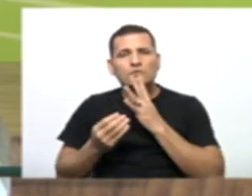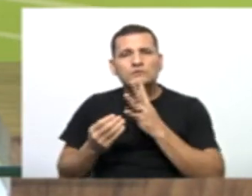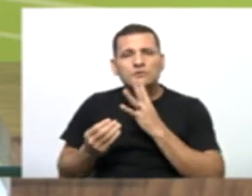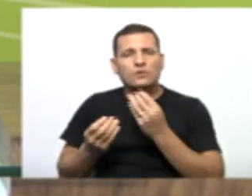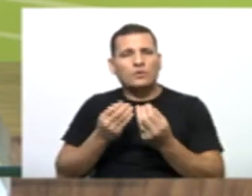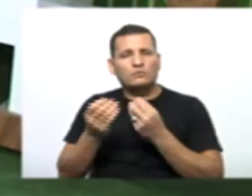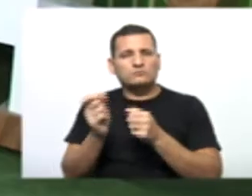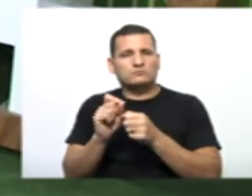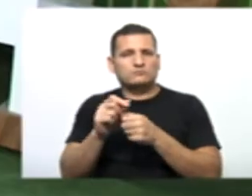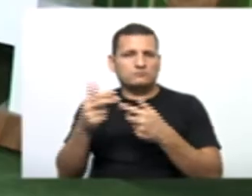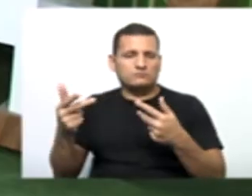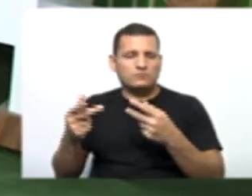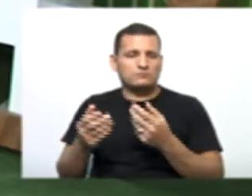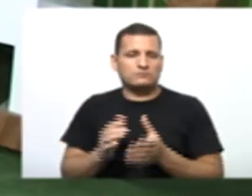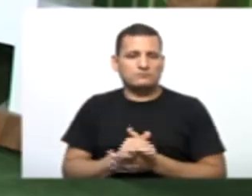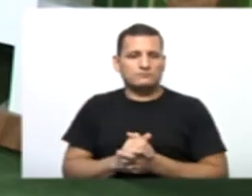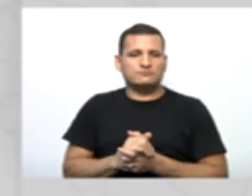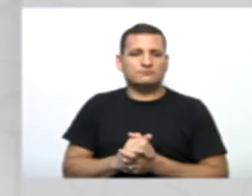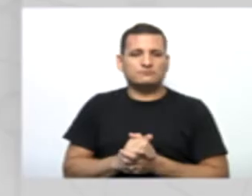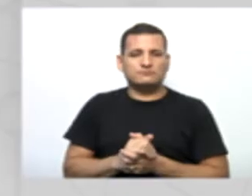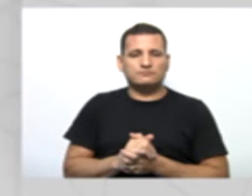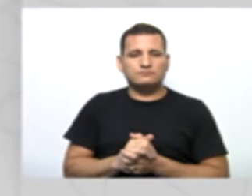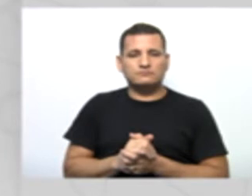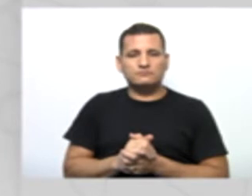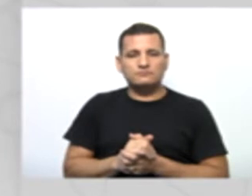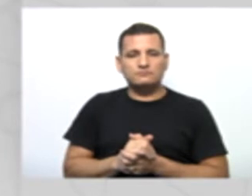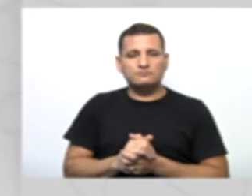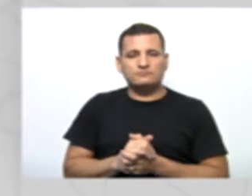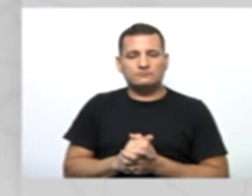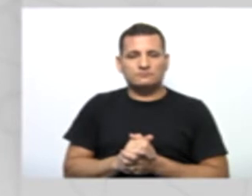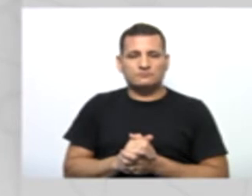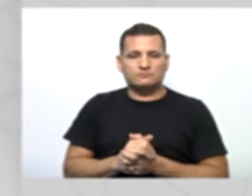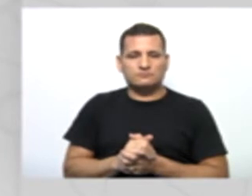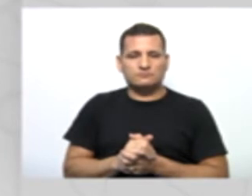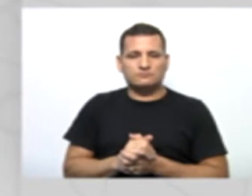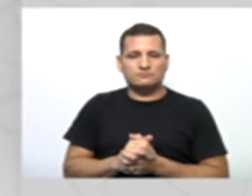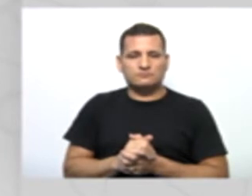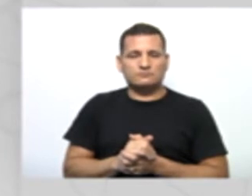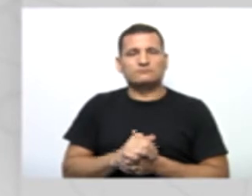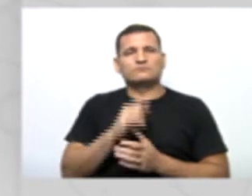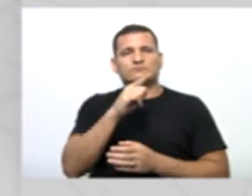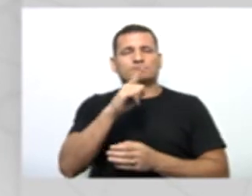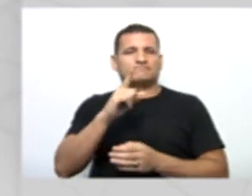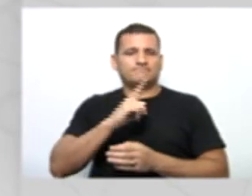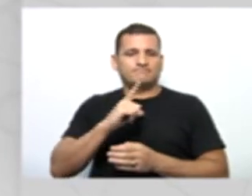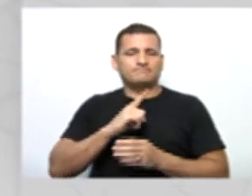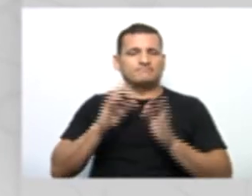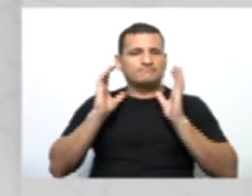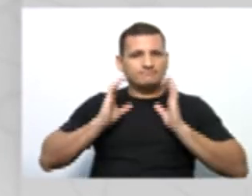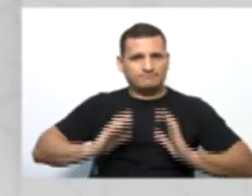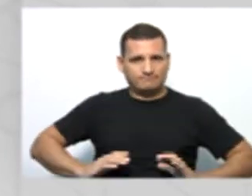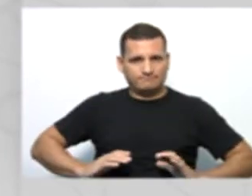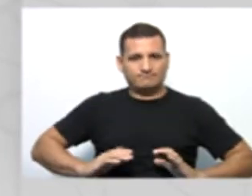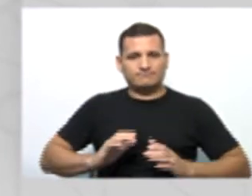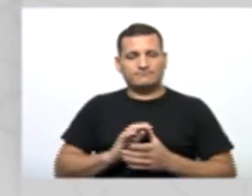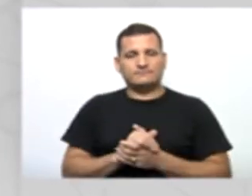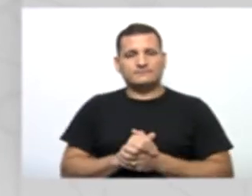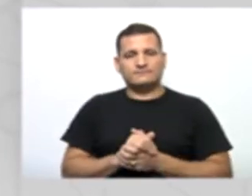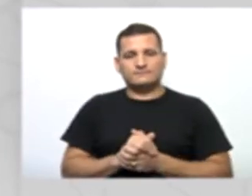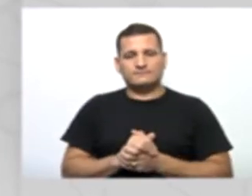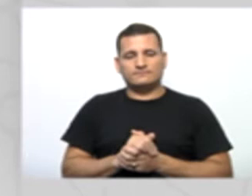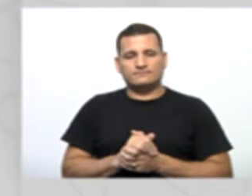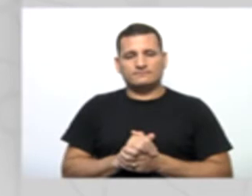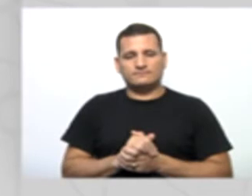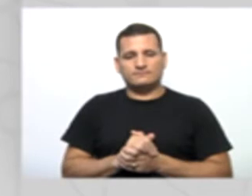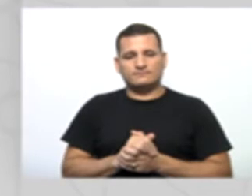realidade. Muito bem, professor Wesley, muito obrigado. E aqui a gente tem algumas formas de conduta. O senhor gostaria de comentar, professor